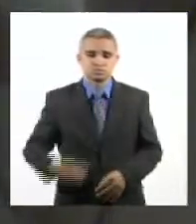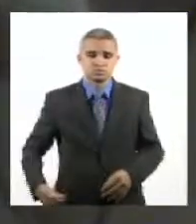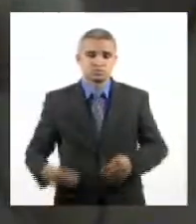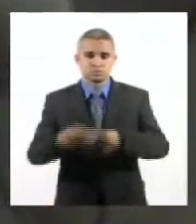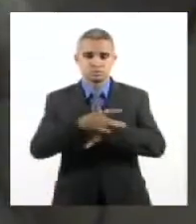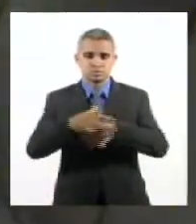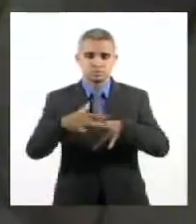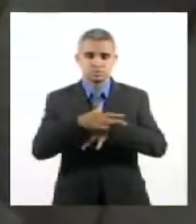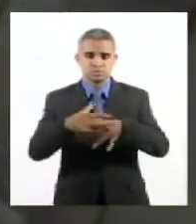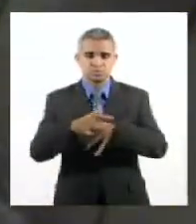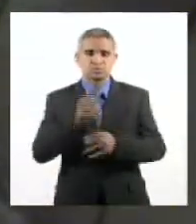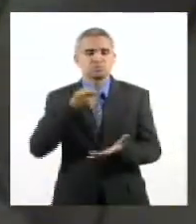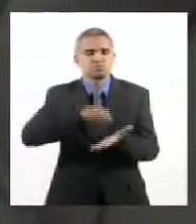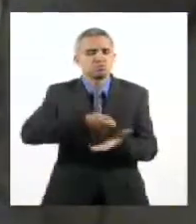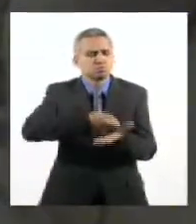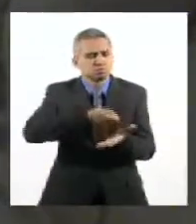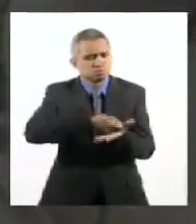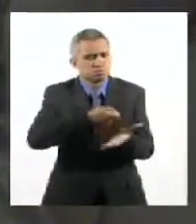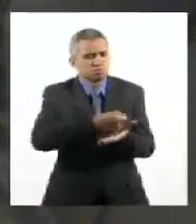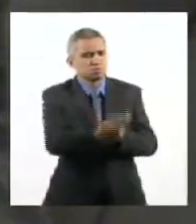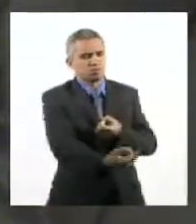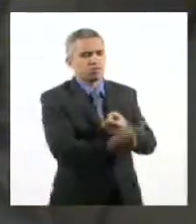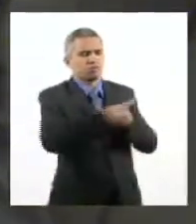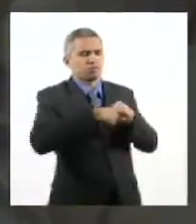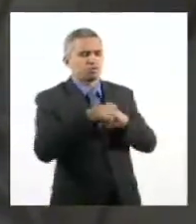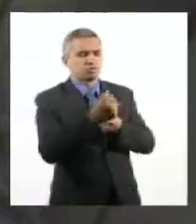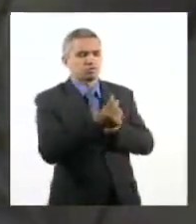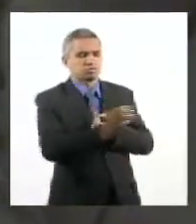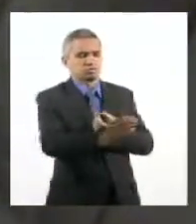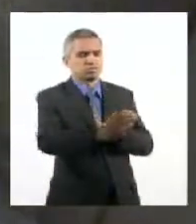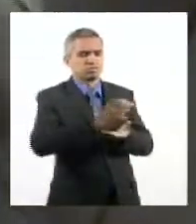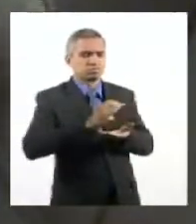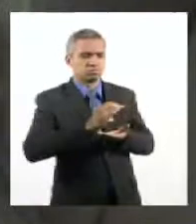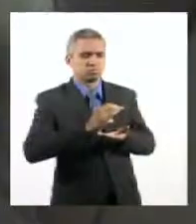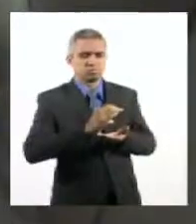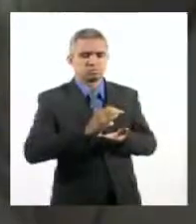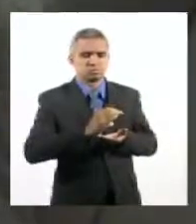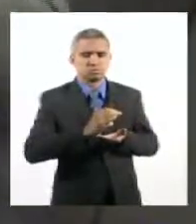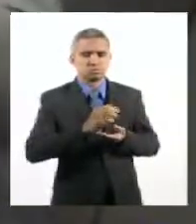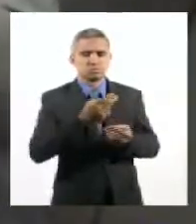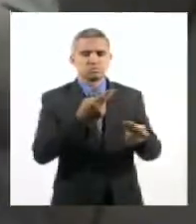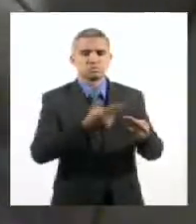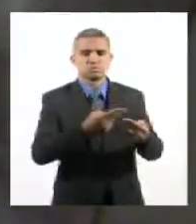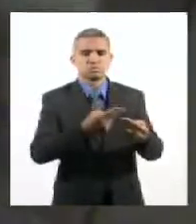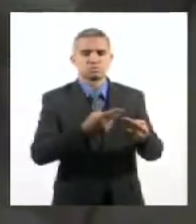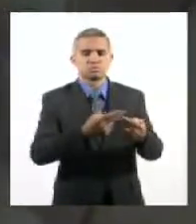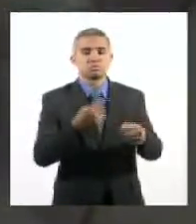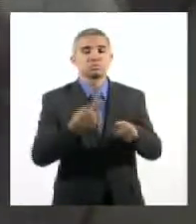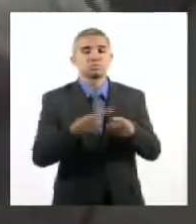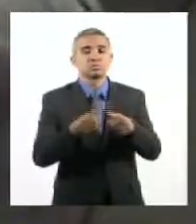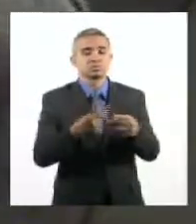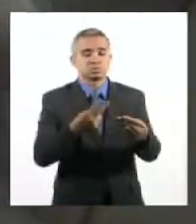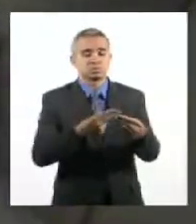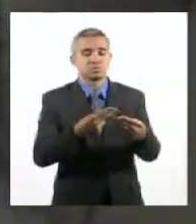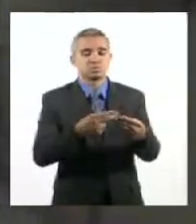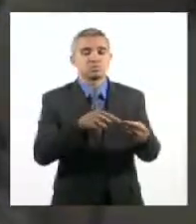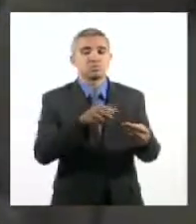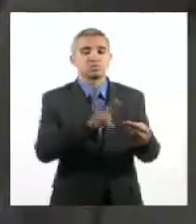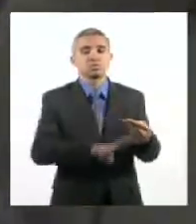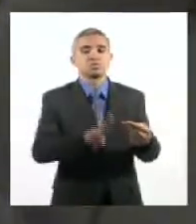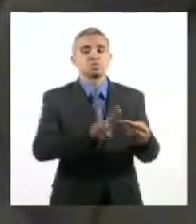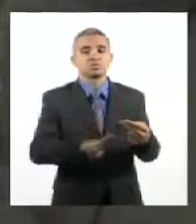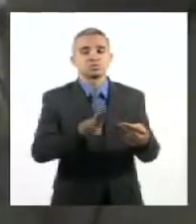está exigindo do município de Timor, porque estes recursos foram investidos